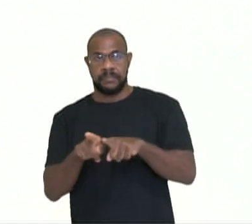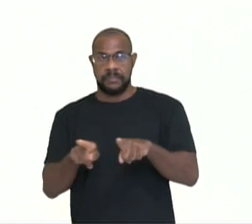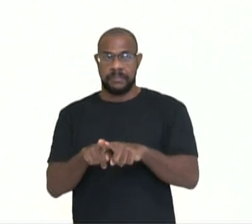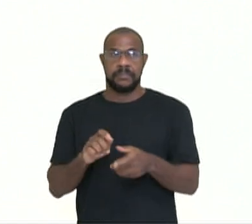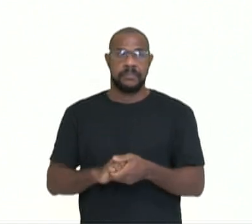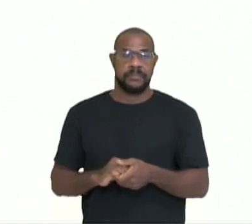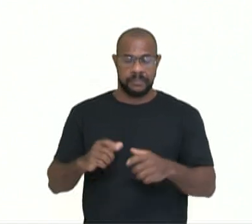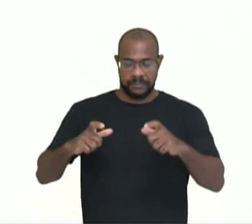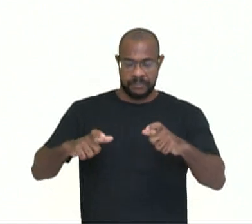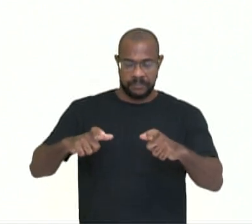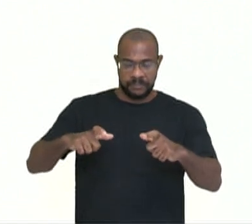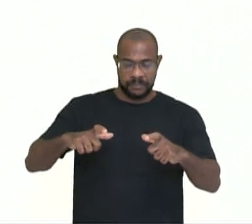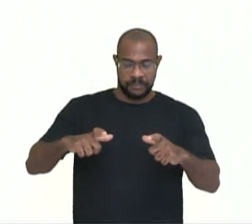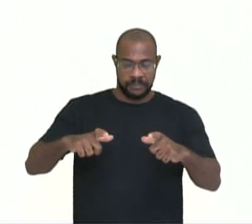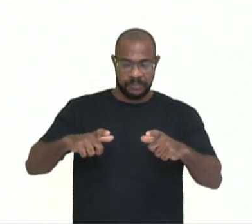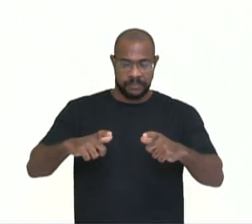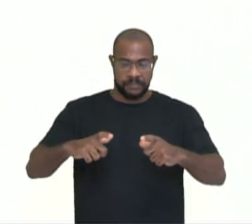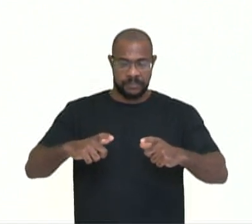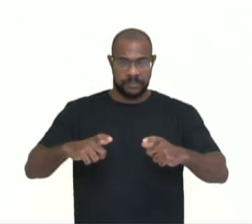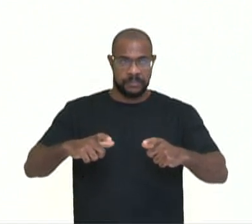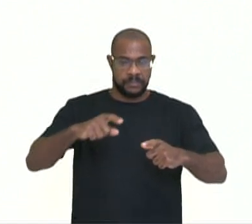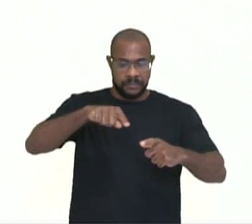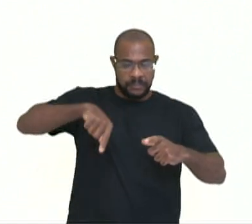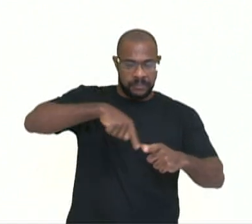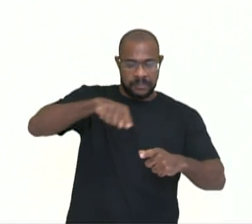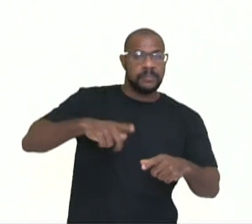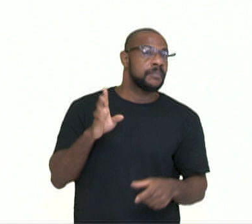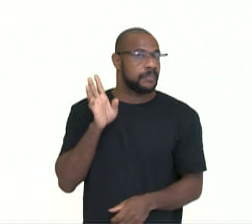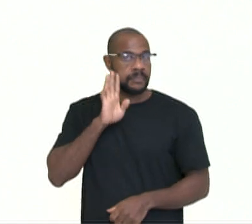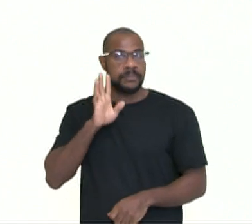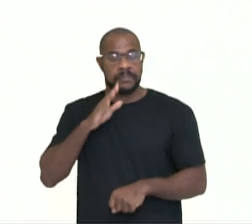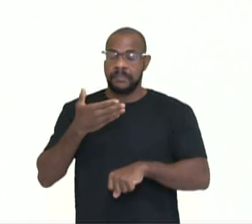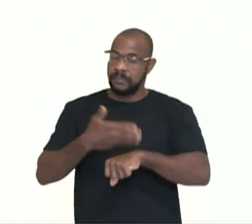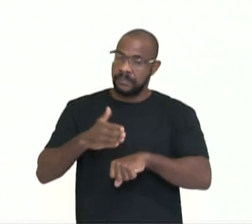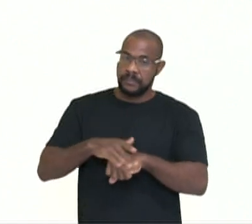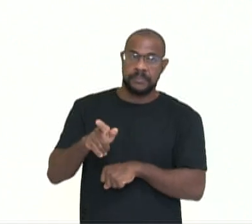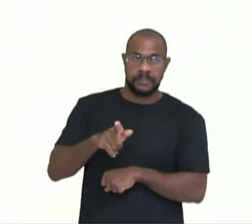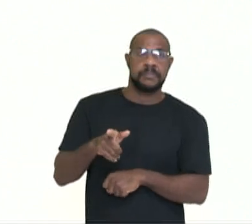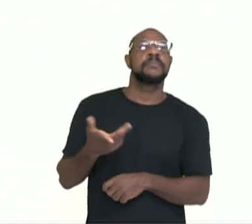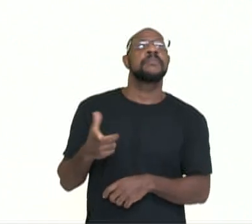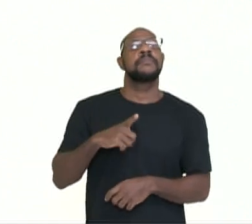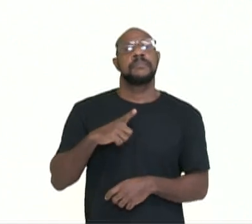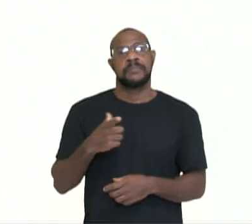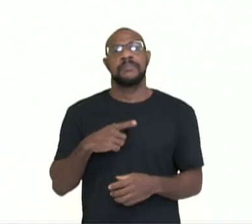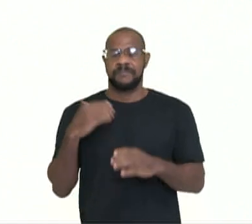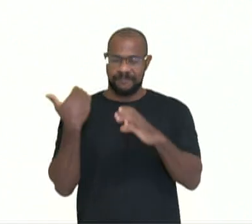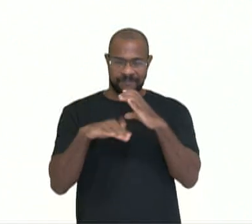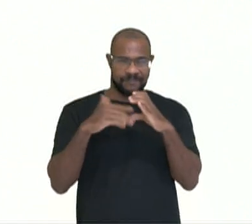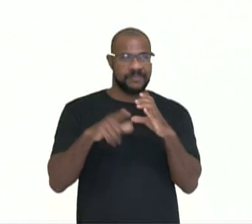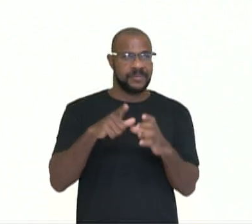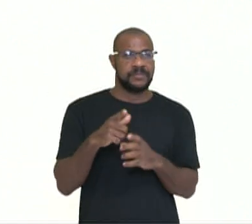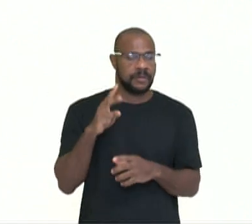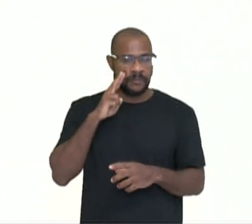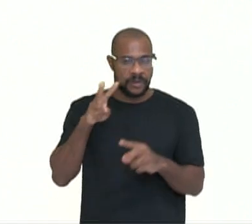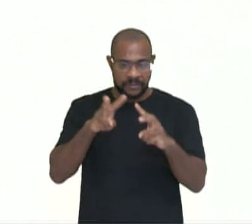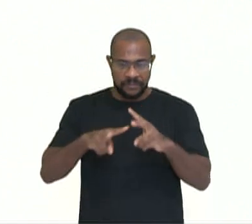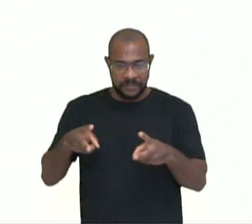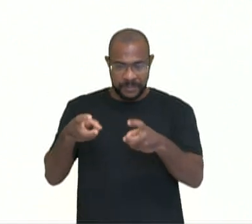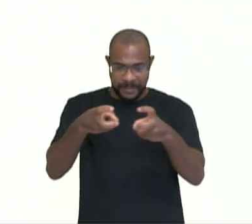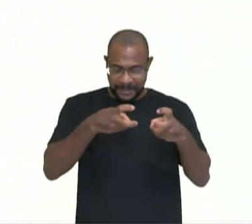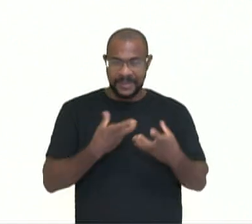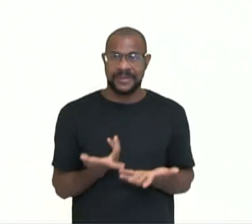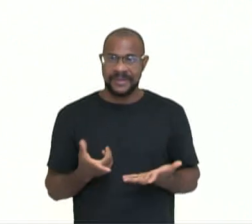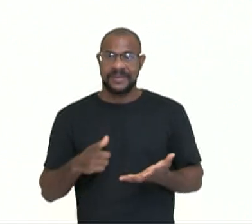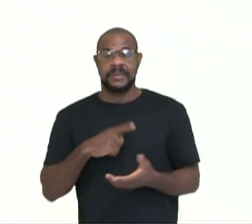tampa que você usou. E é muito legal esse exercício, porque eu tenho certeza que nós vamos receber vários cálculos. Depois você